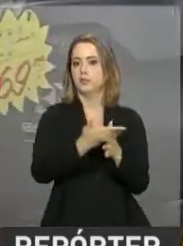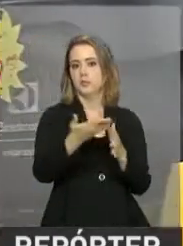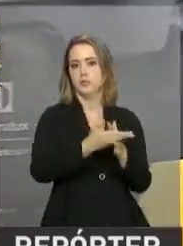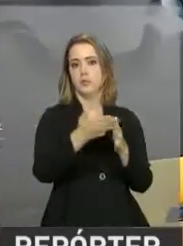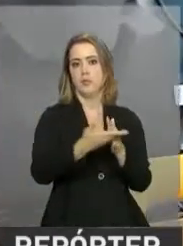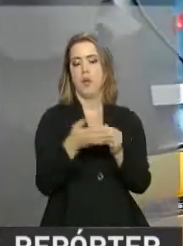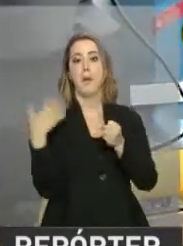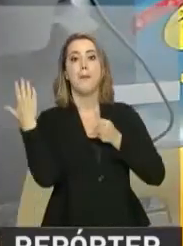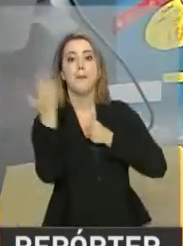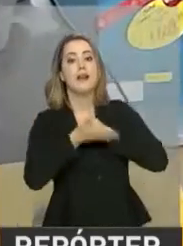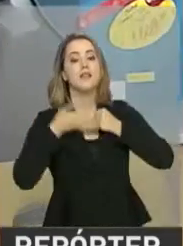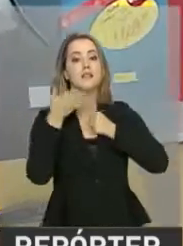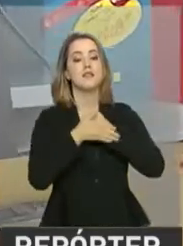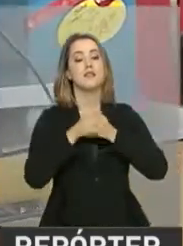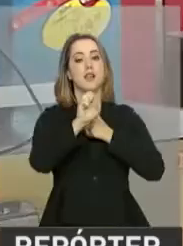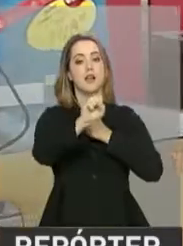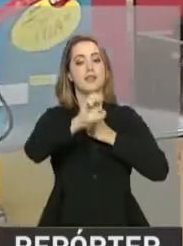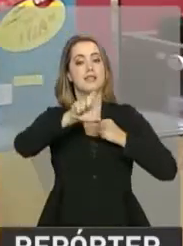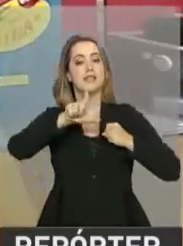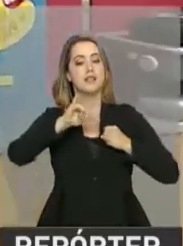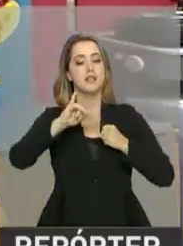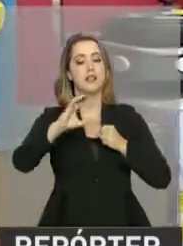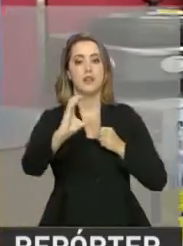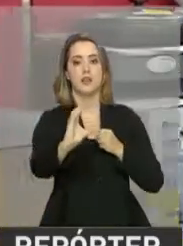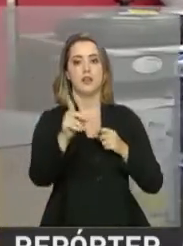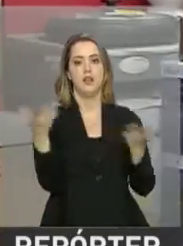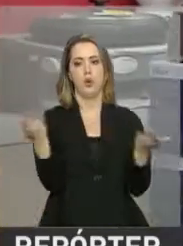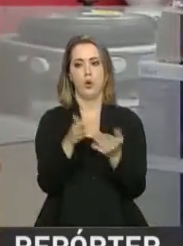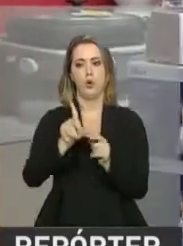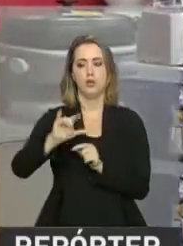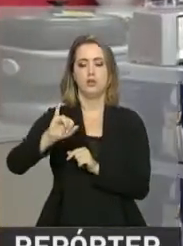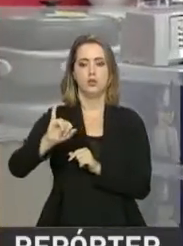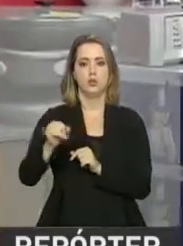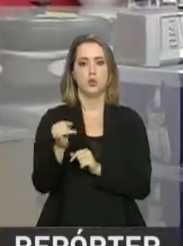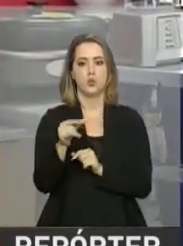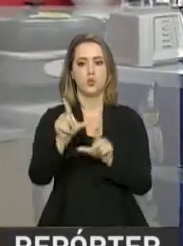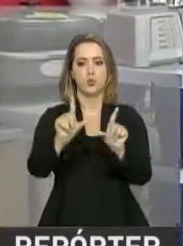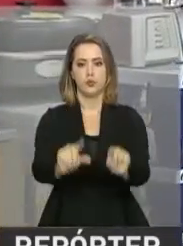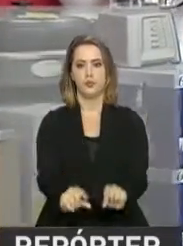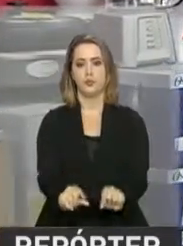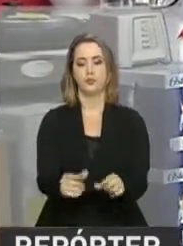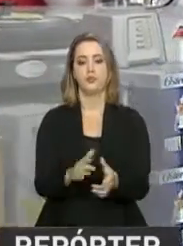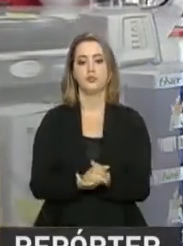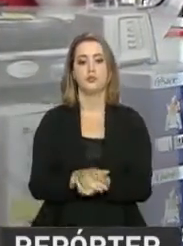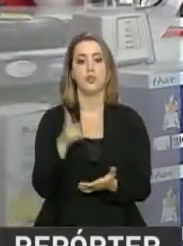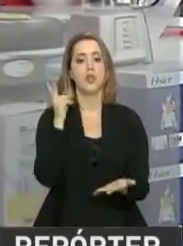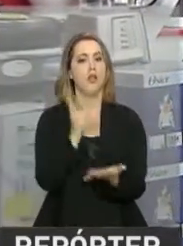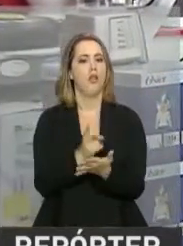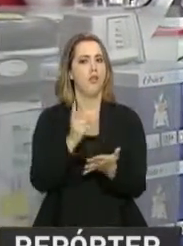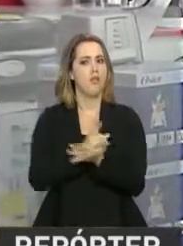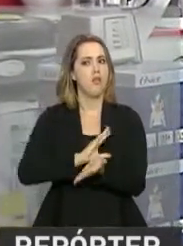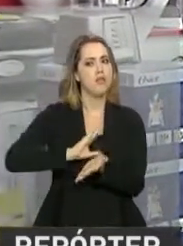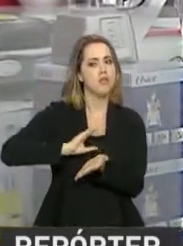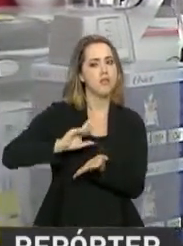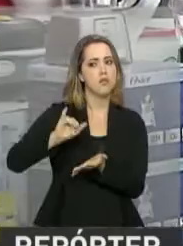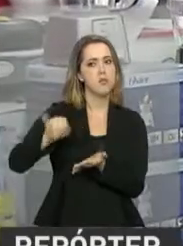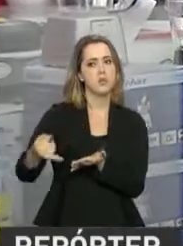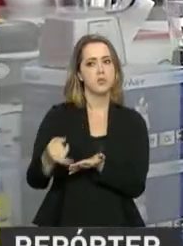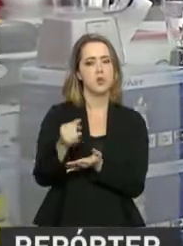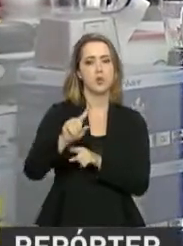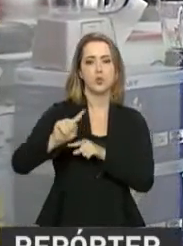base a taxa selic aquela que o banco central a baixou nesta semana e mesmo que o repasse não seja